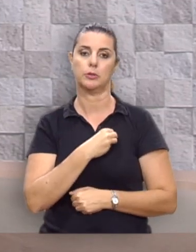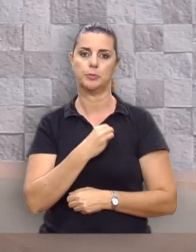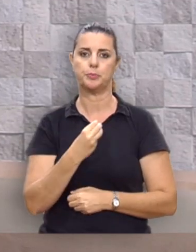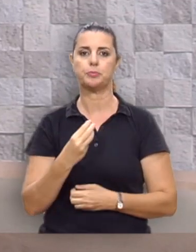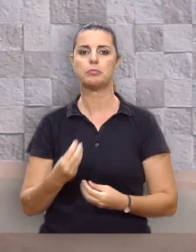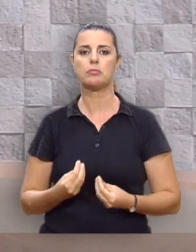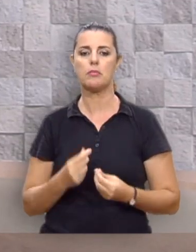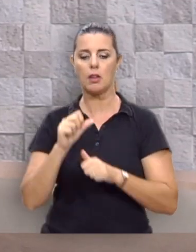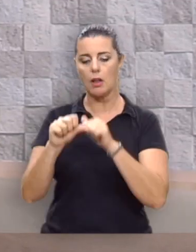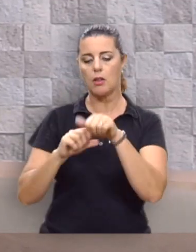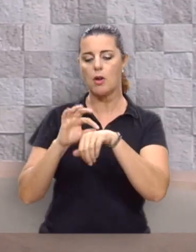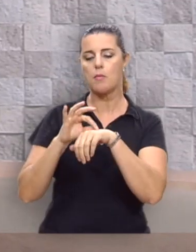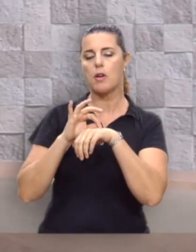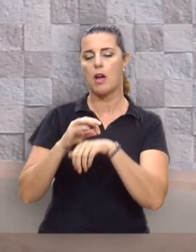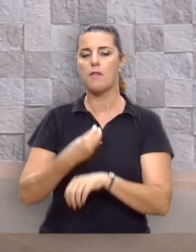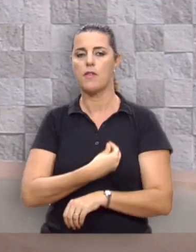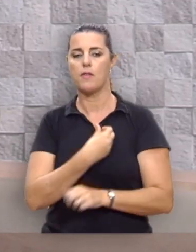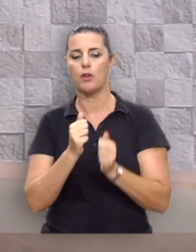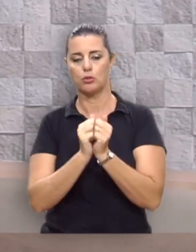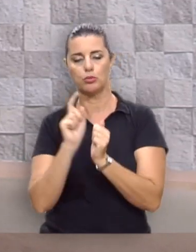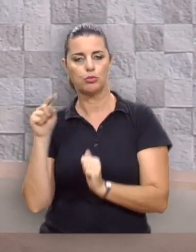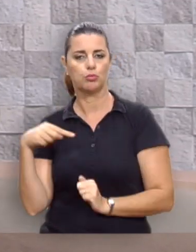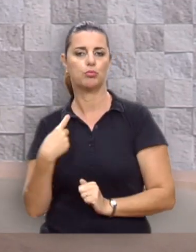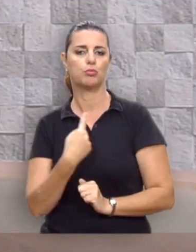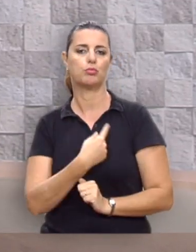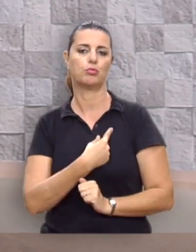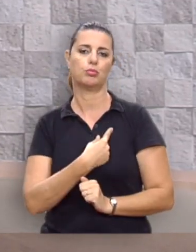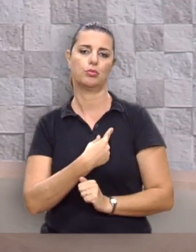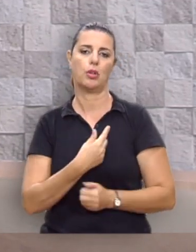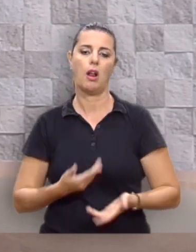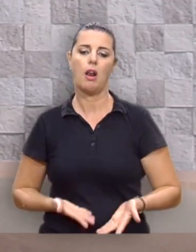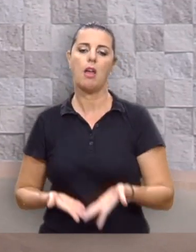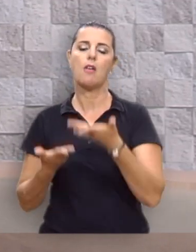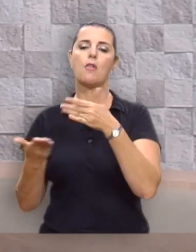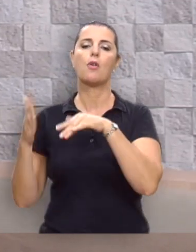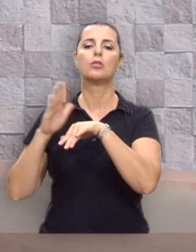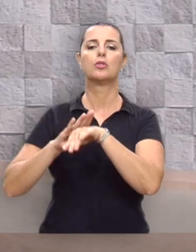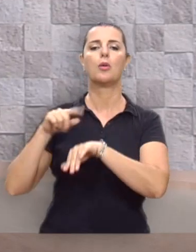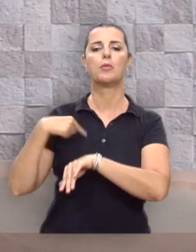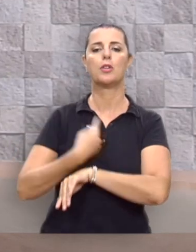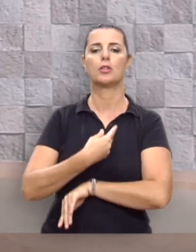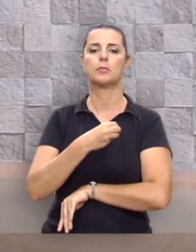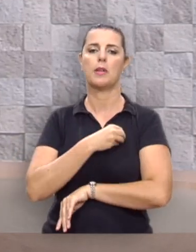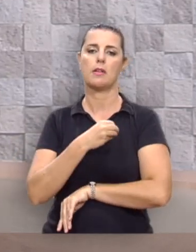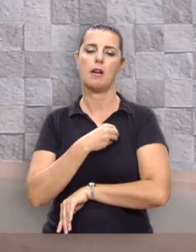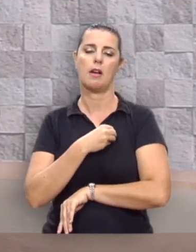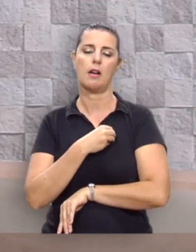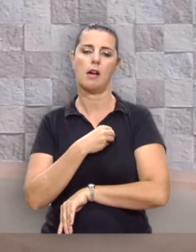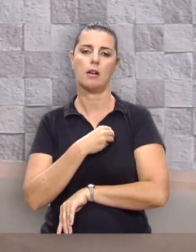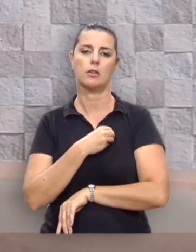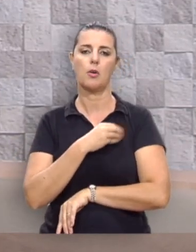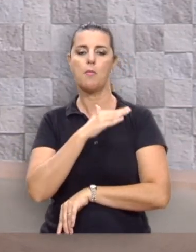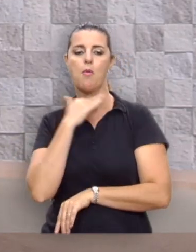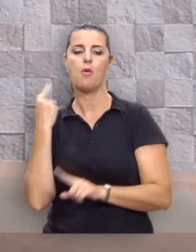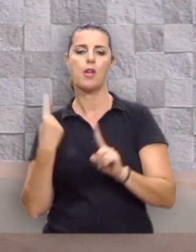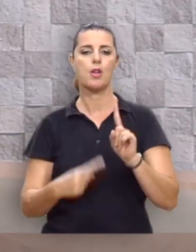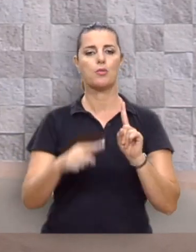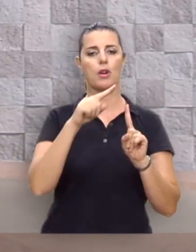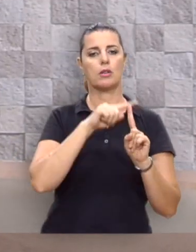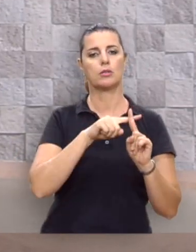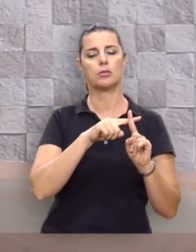se encarnou, ele viveu entre nós, ele levou sobre si os nossos pecados, ele morreu naquela